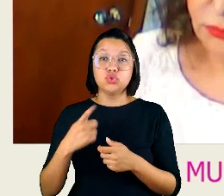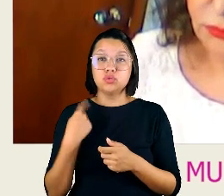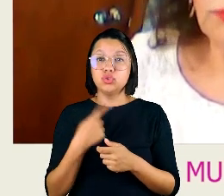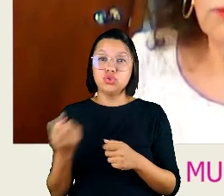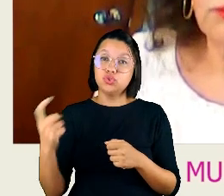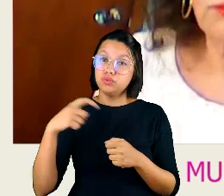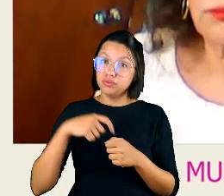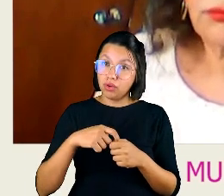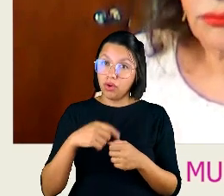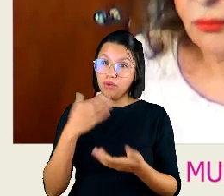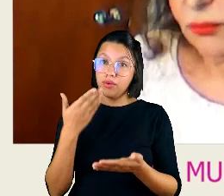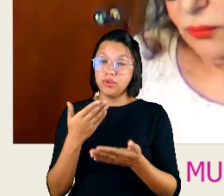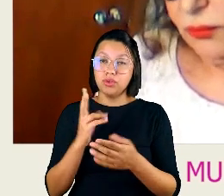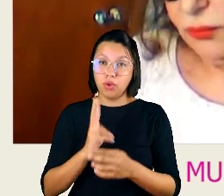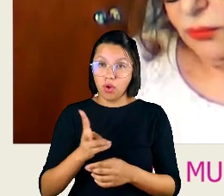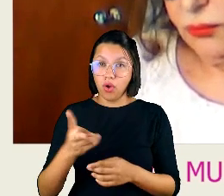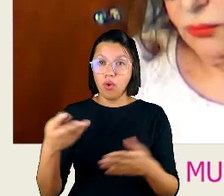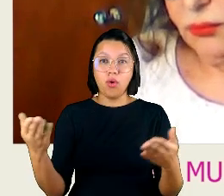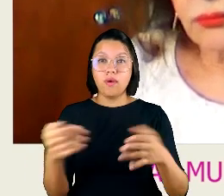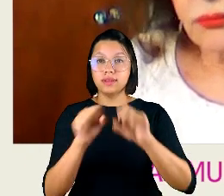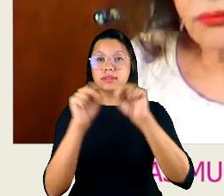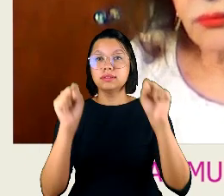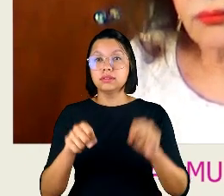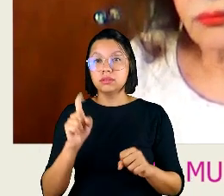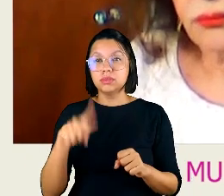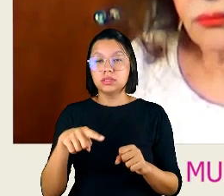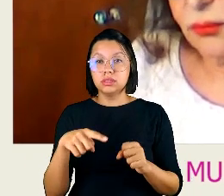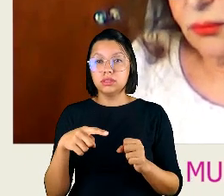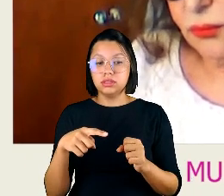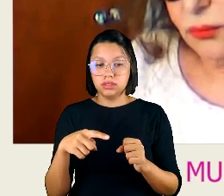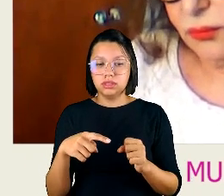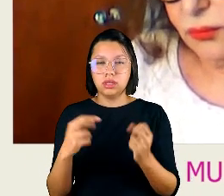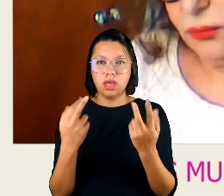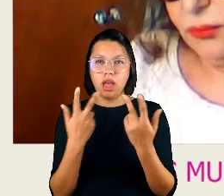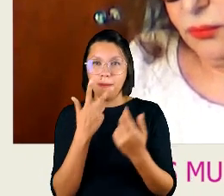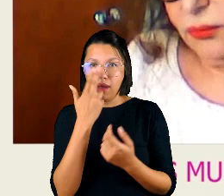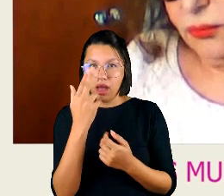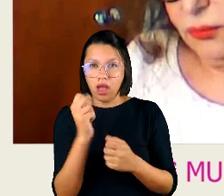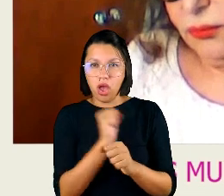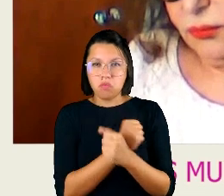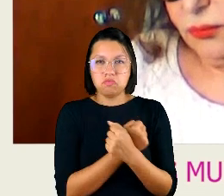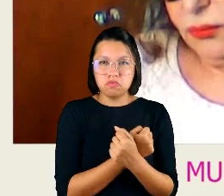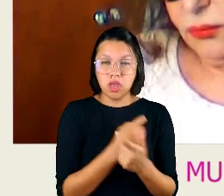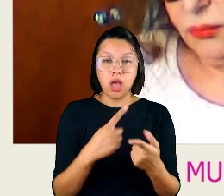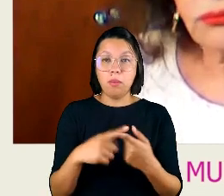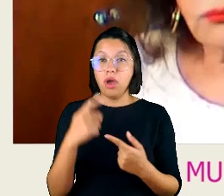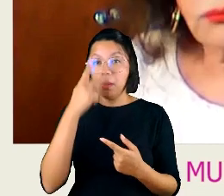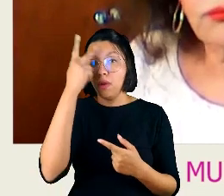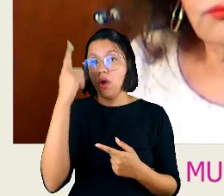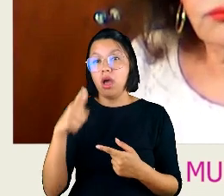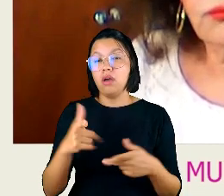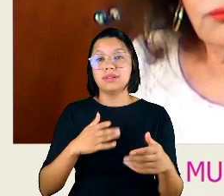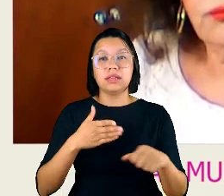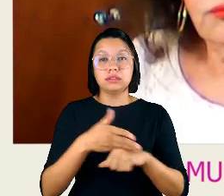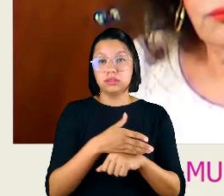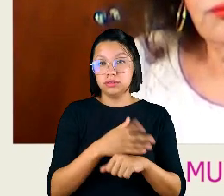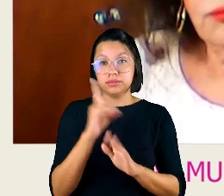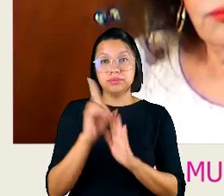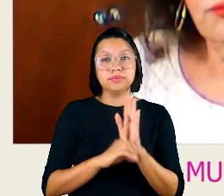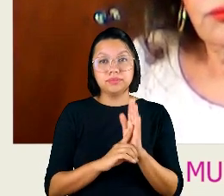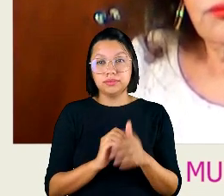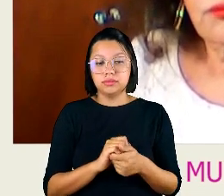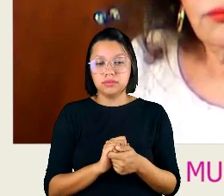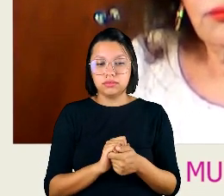perpetue esse sistema que é análogo à escravidão, sim, porque as pessoas não têm acesso a direitos quando elas não